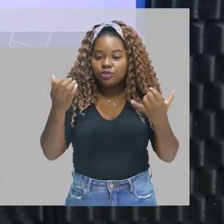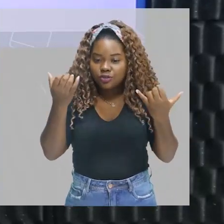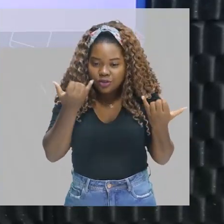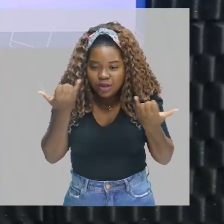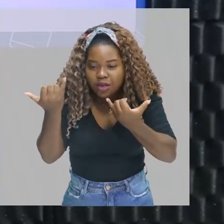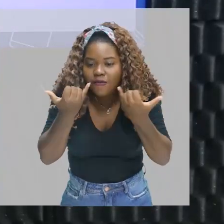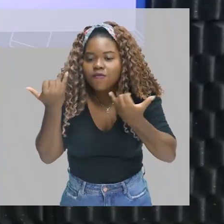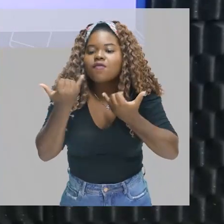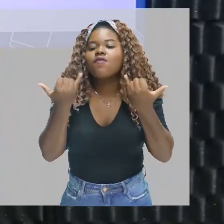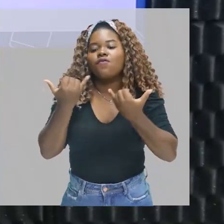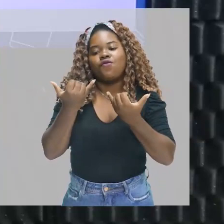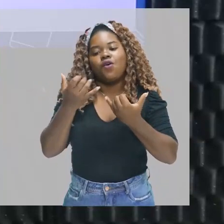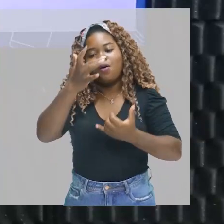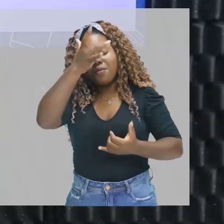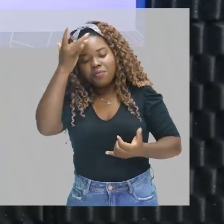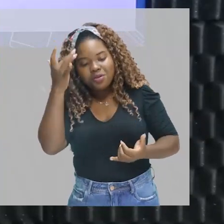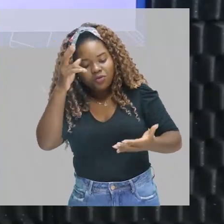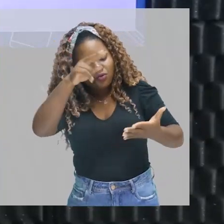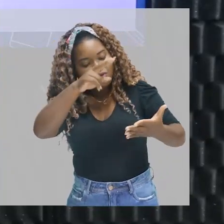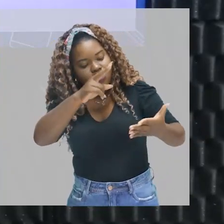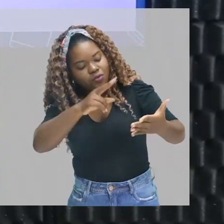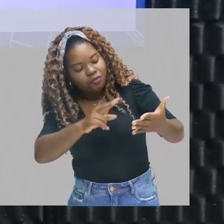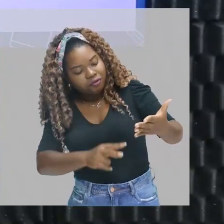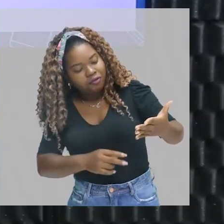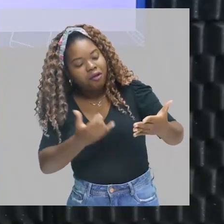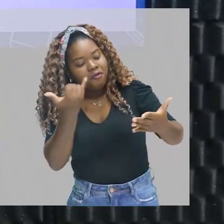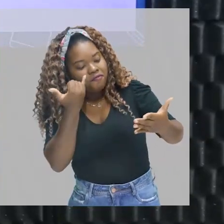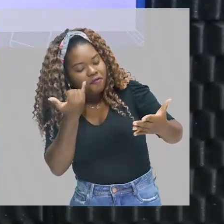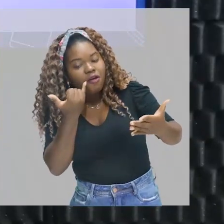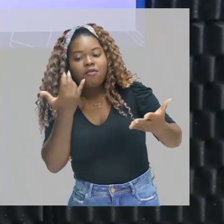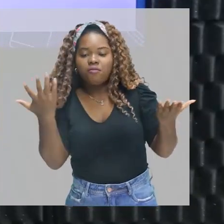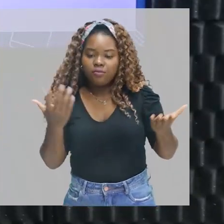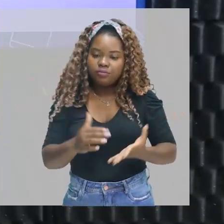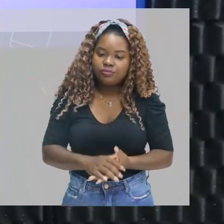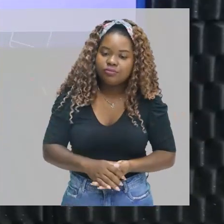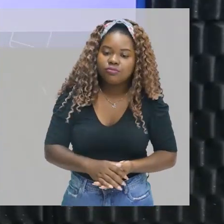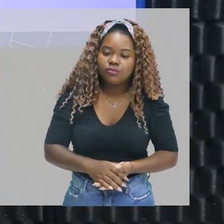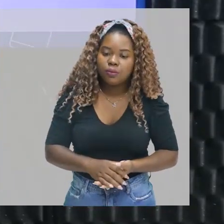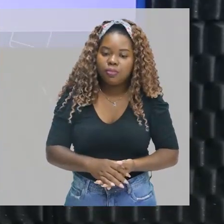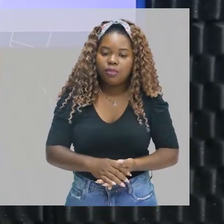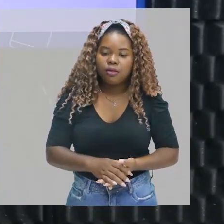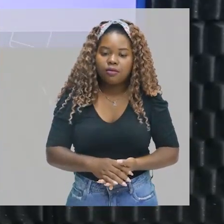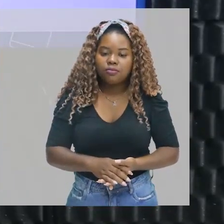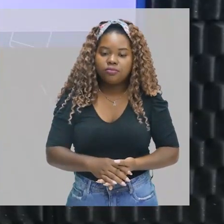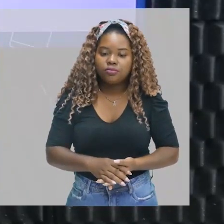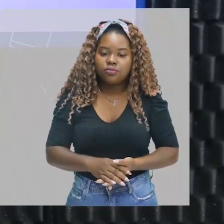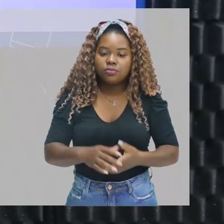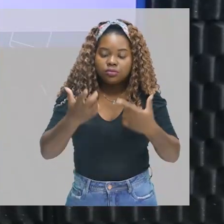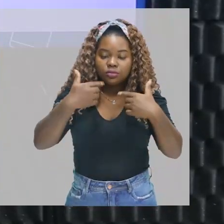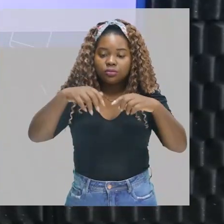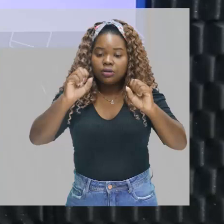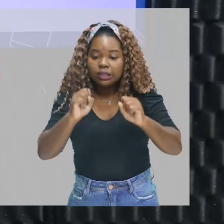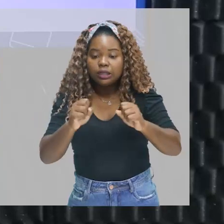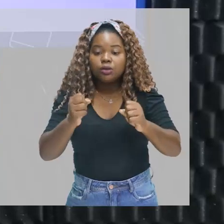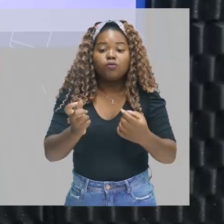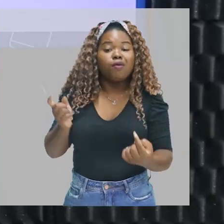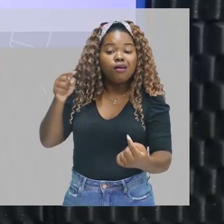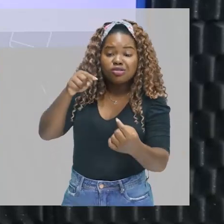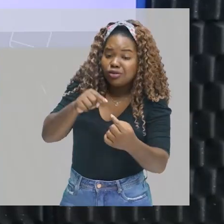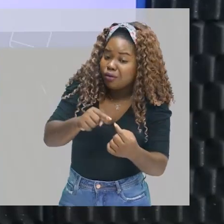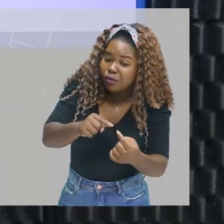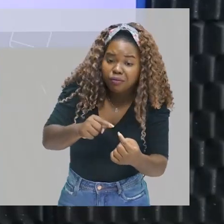função informativa. Ela tem que referenciar. Usa uma linguagem totalmente o quê? Objetiva,